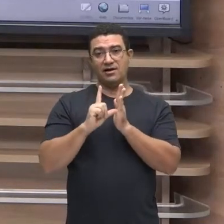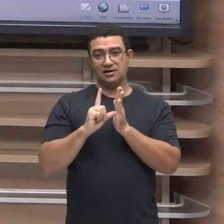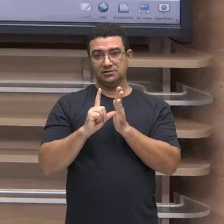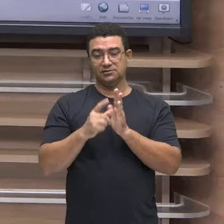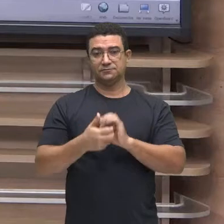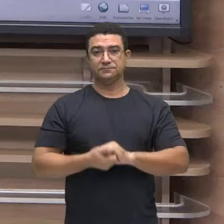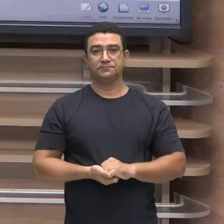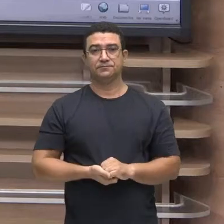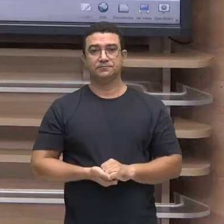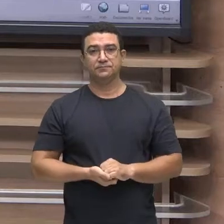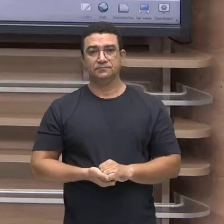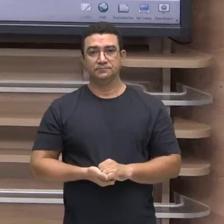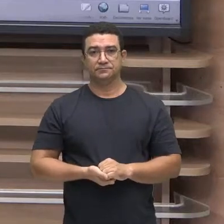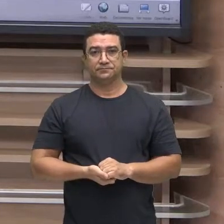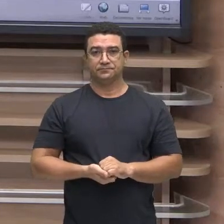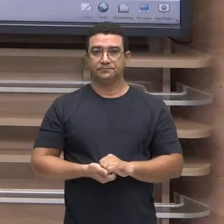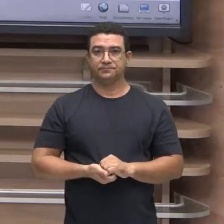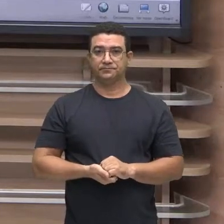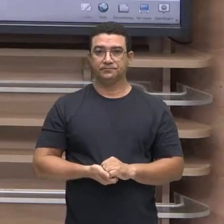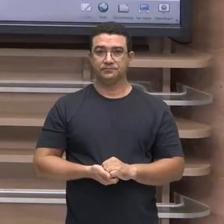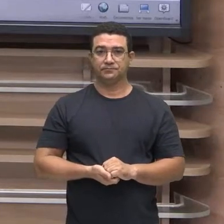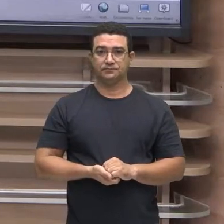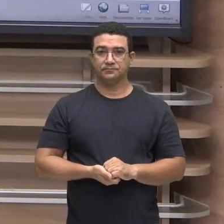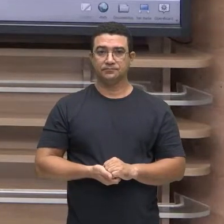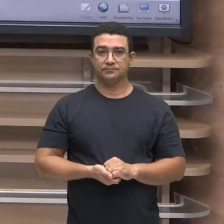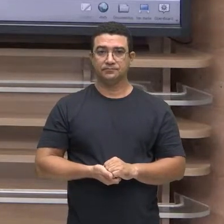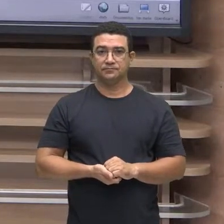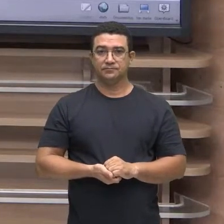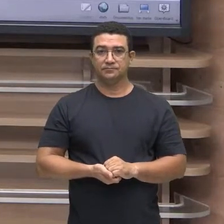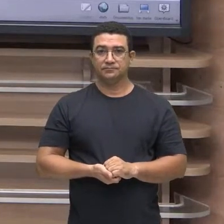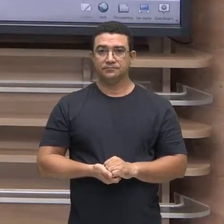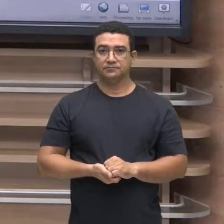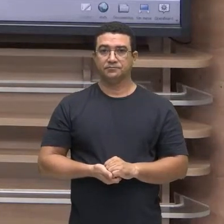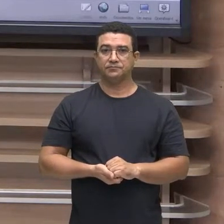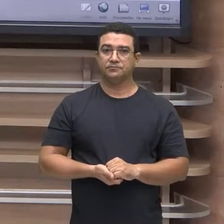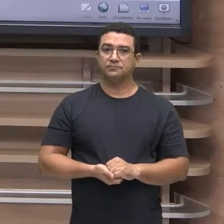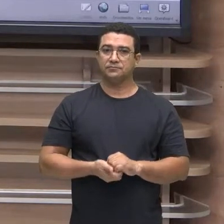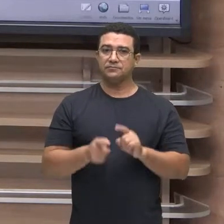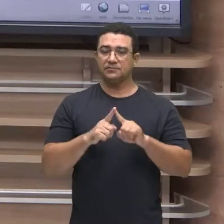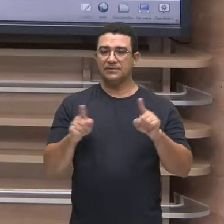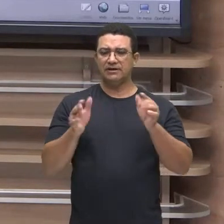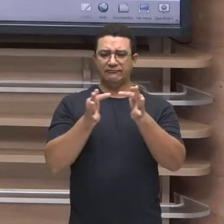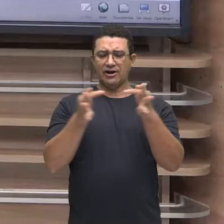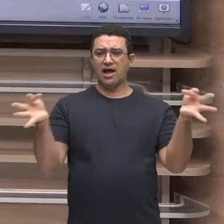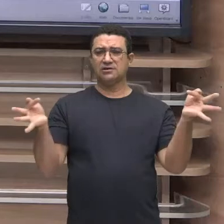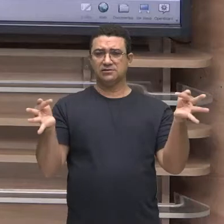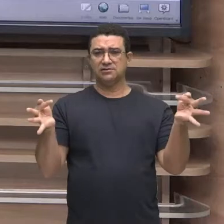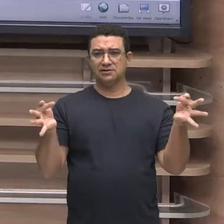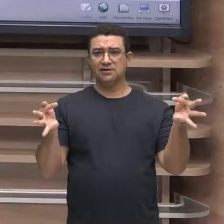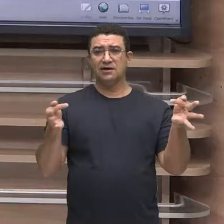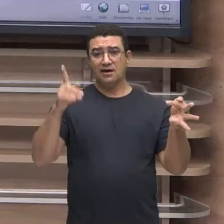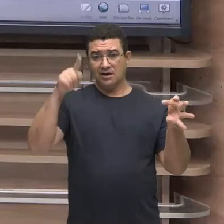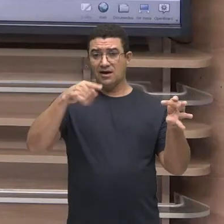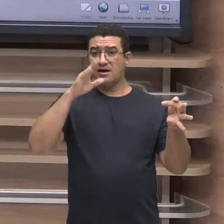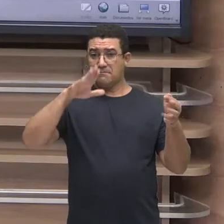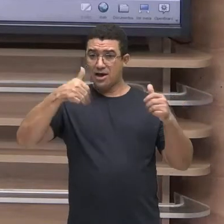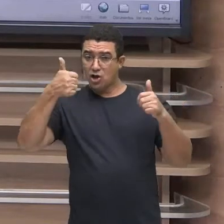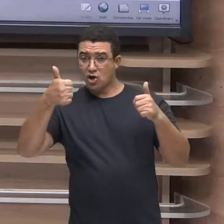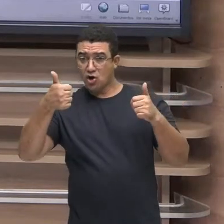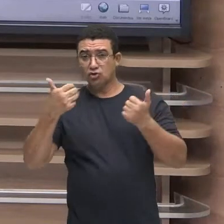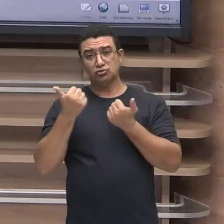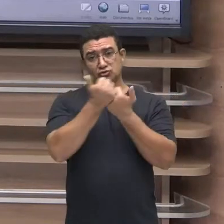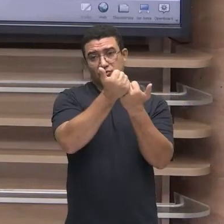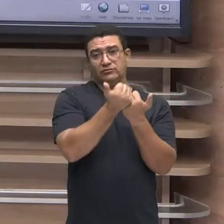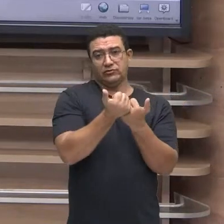muito bem repetir, mas esteticamente não é legal dentro de uma oração. Então,